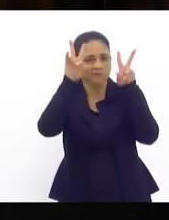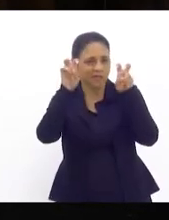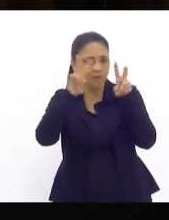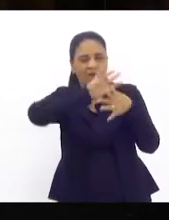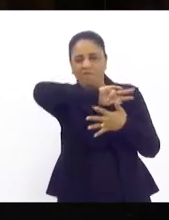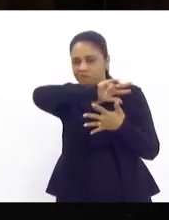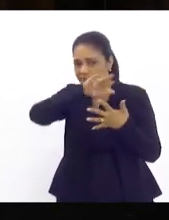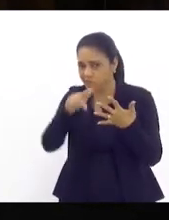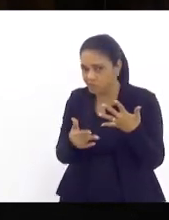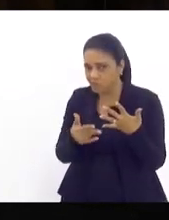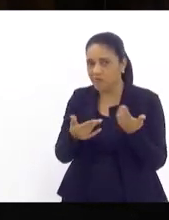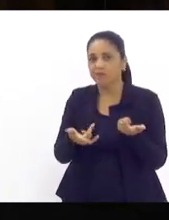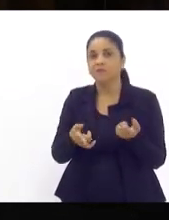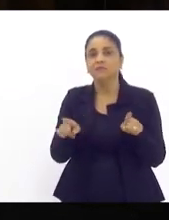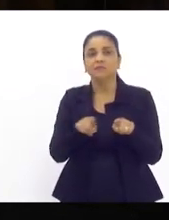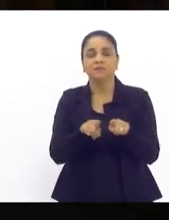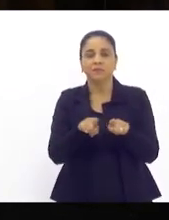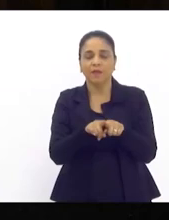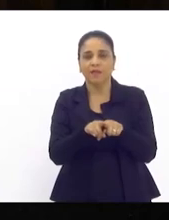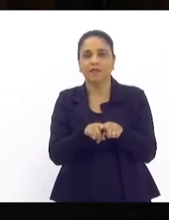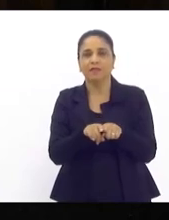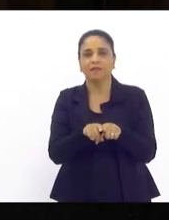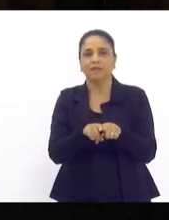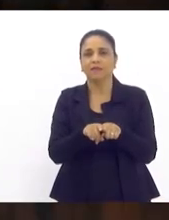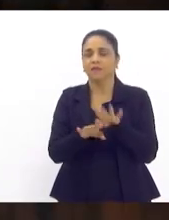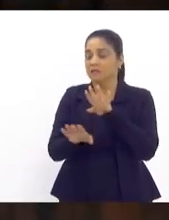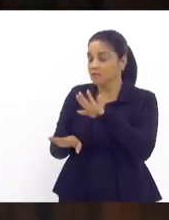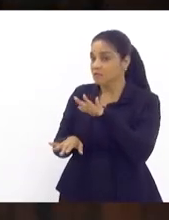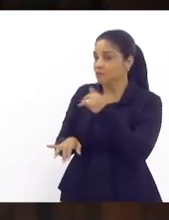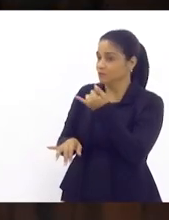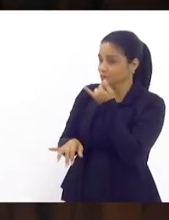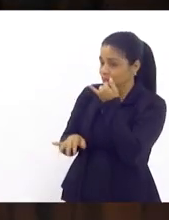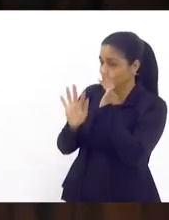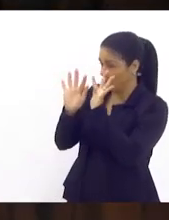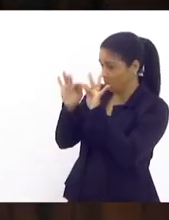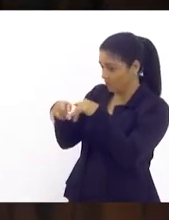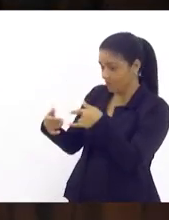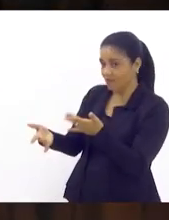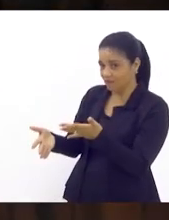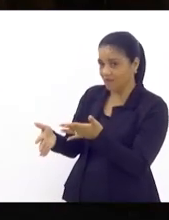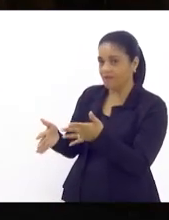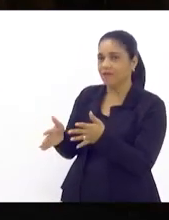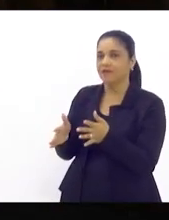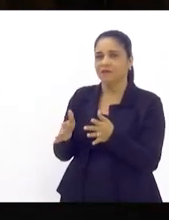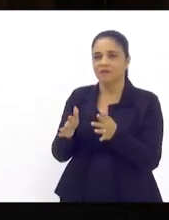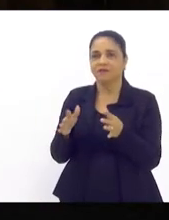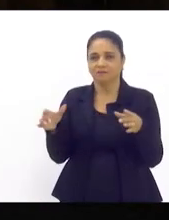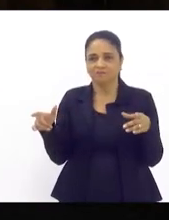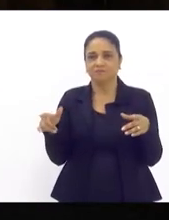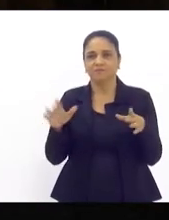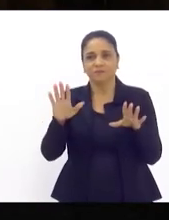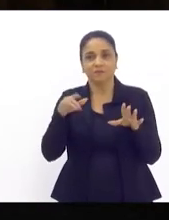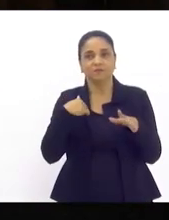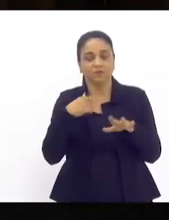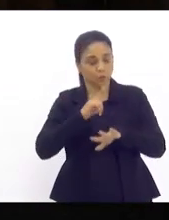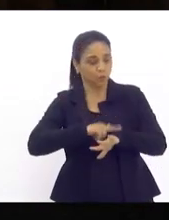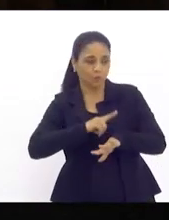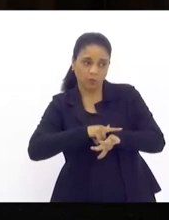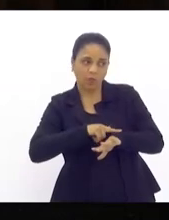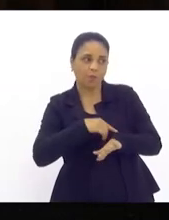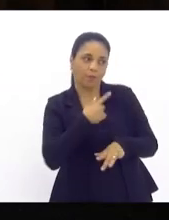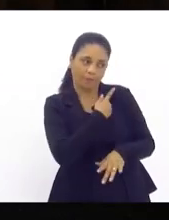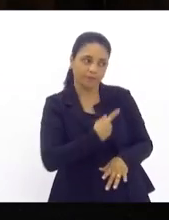Tivemos aqui também... Professor, pedi para a Vossa Excelência concluir para dar oportunidade aos demais oradores, por favor. Tudo bem, ainda estou no meu tempo,